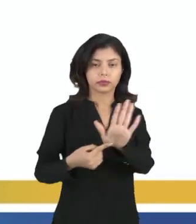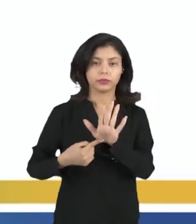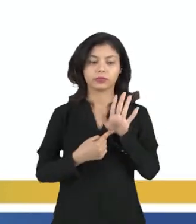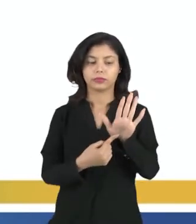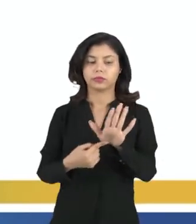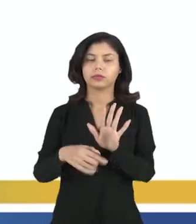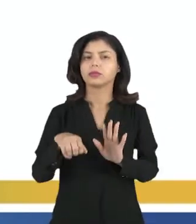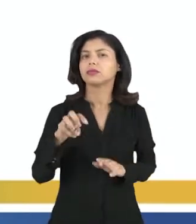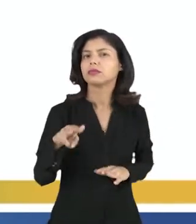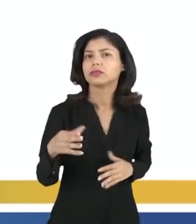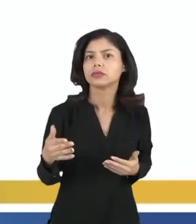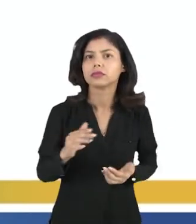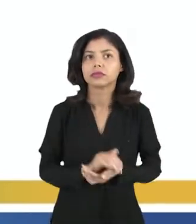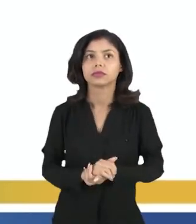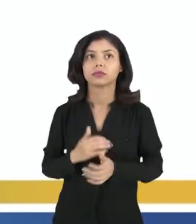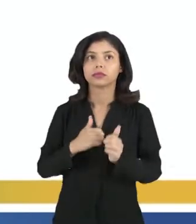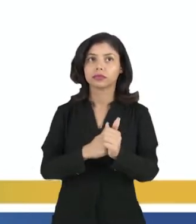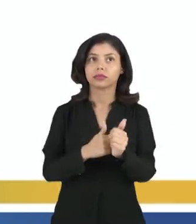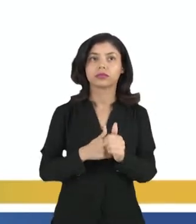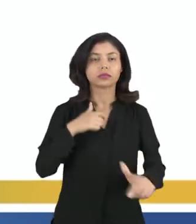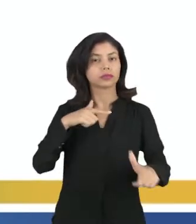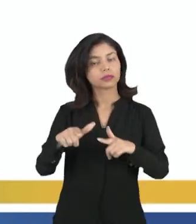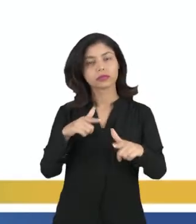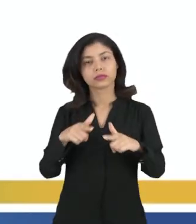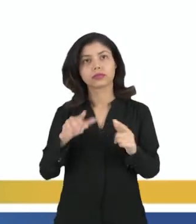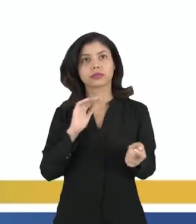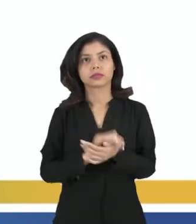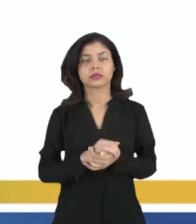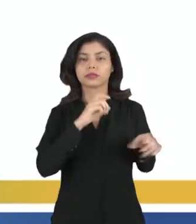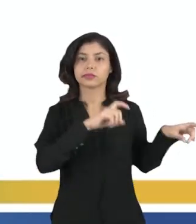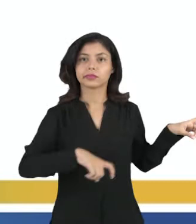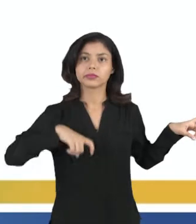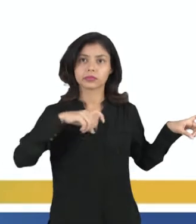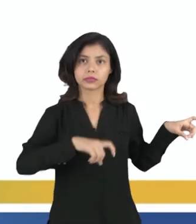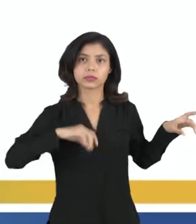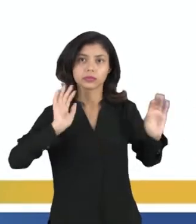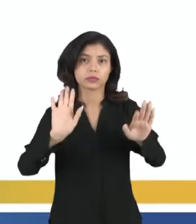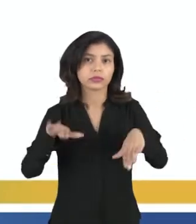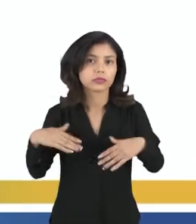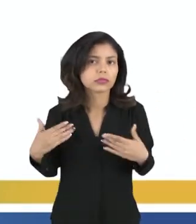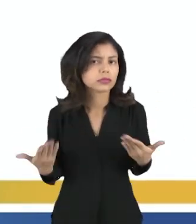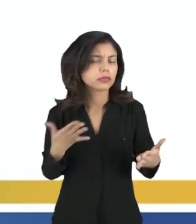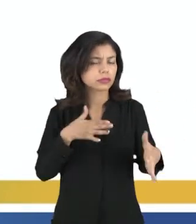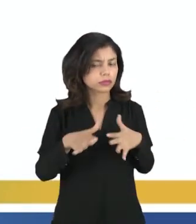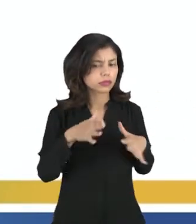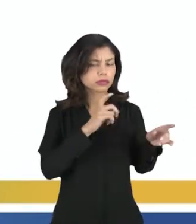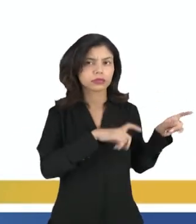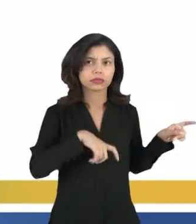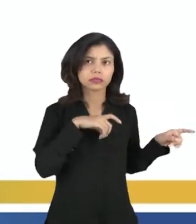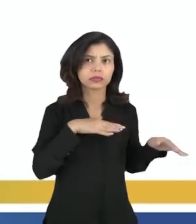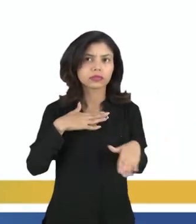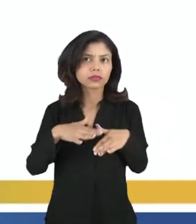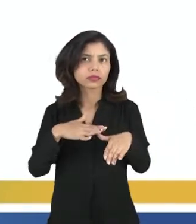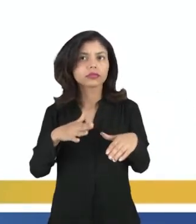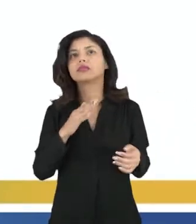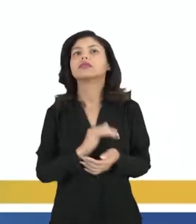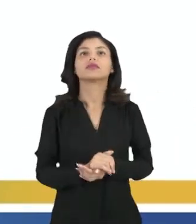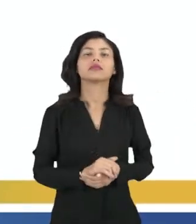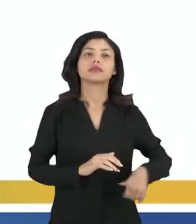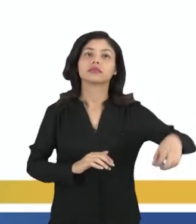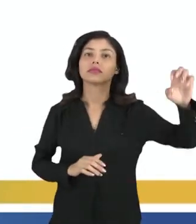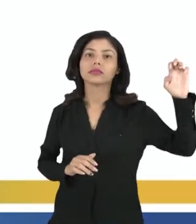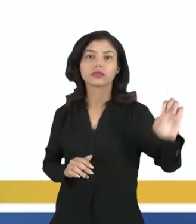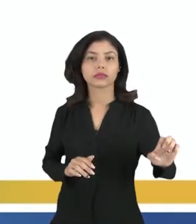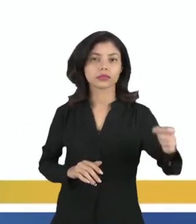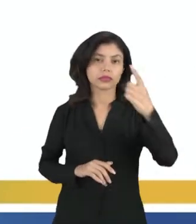representam quem? O segmento de trabalhadores rurais. E quais são esses movimentos mostrados? Do lado